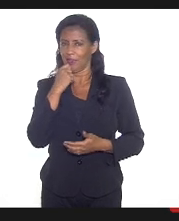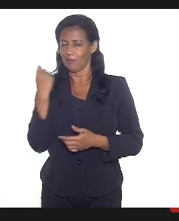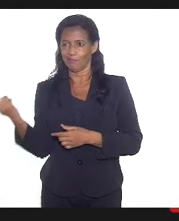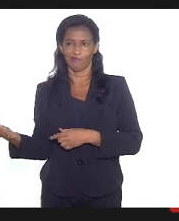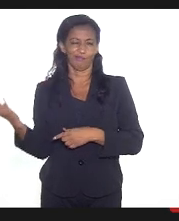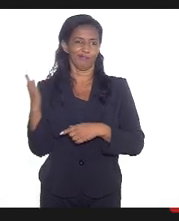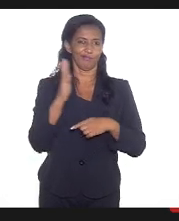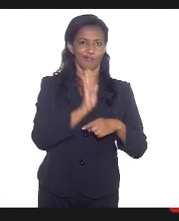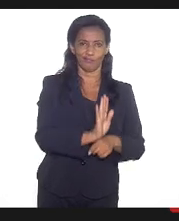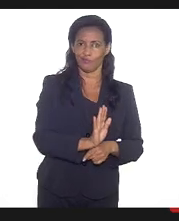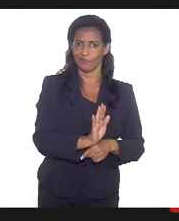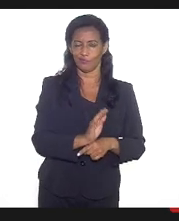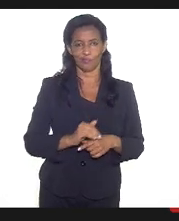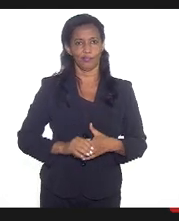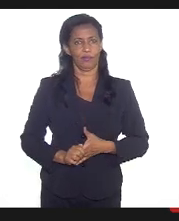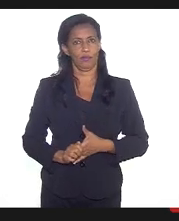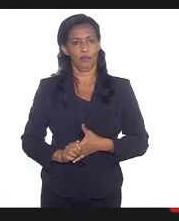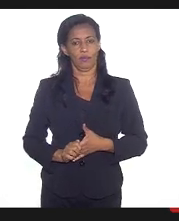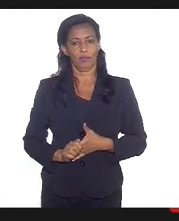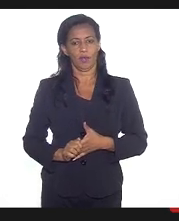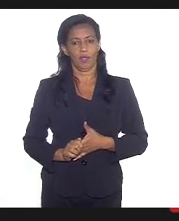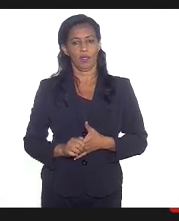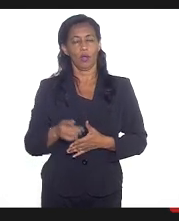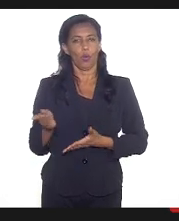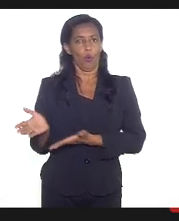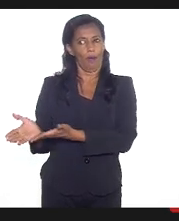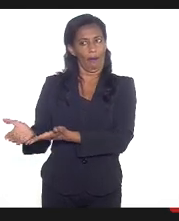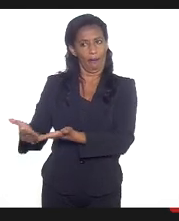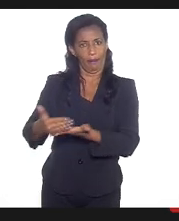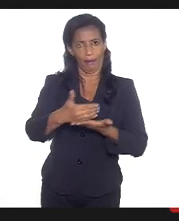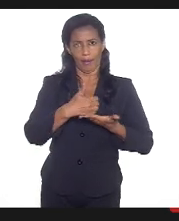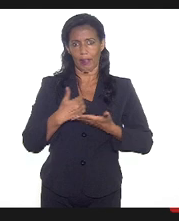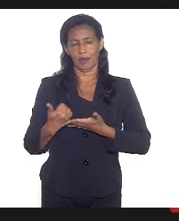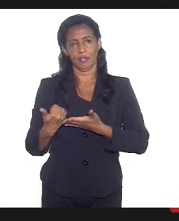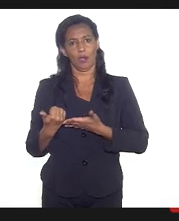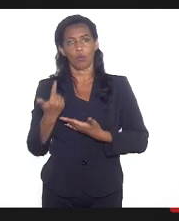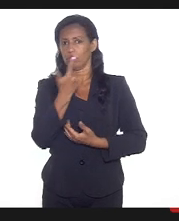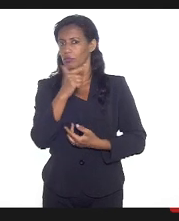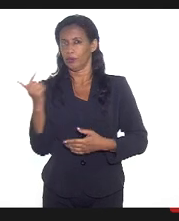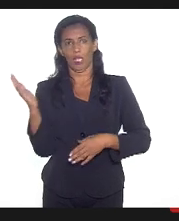assim, de certa forma, com a arrecadação, o nosso Estado.